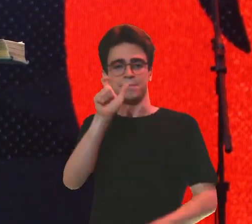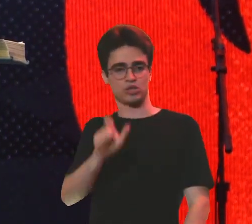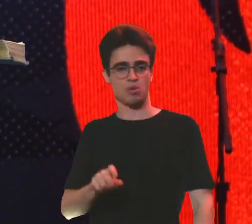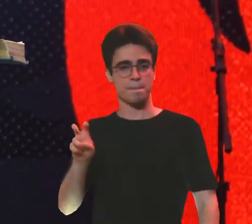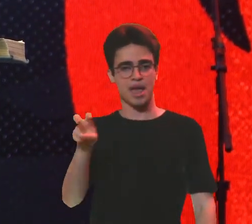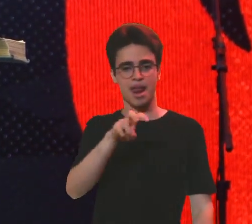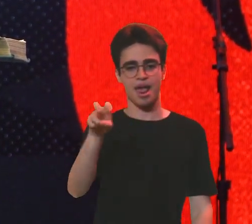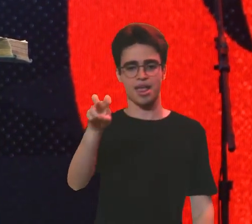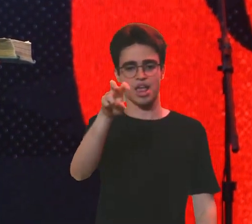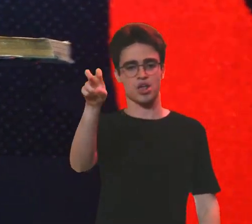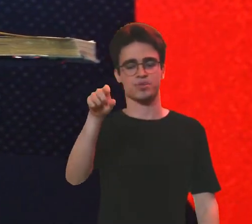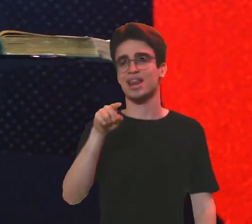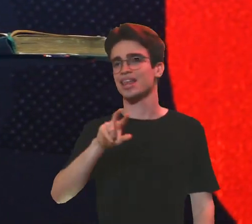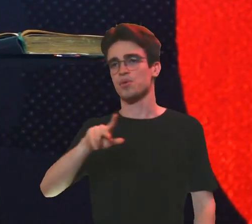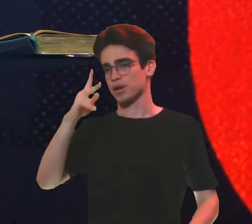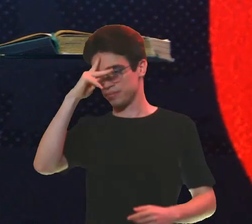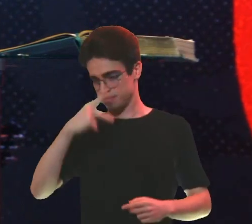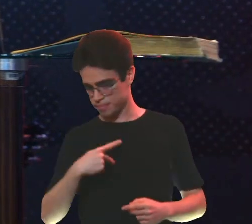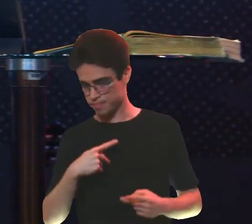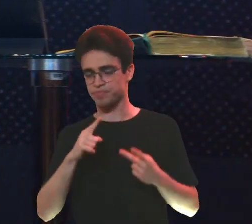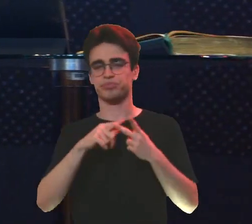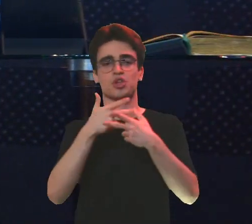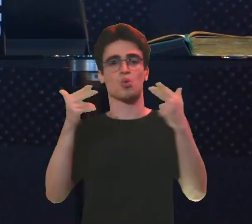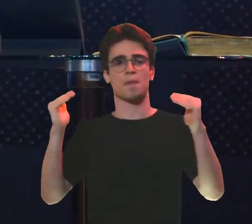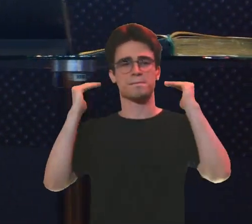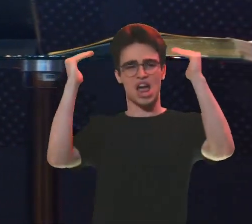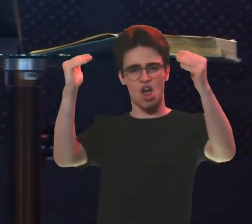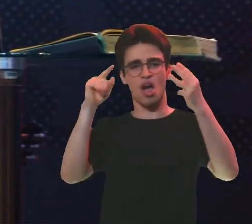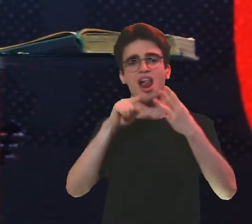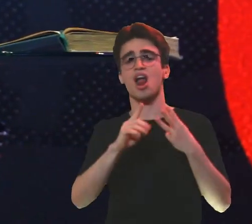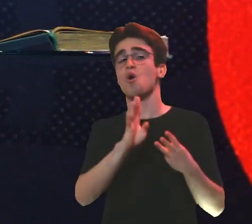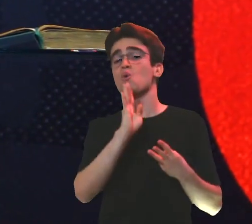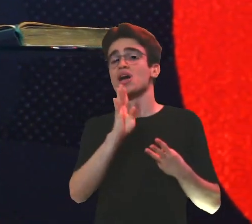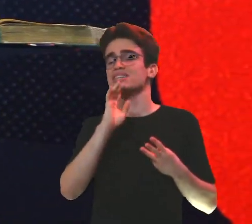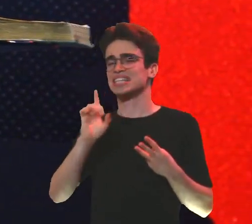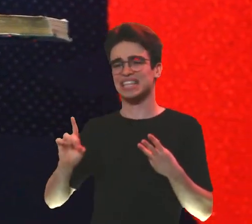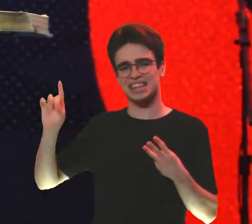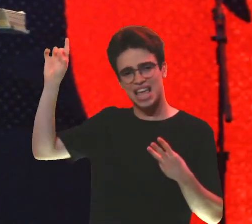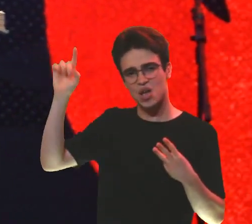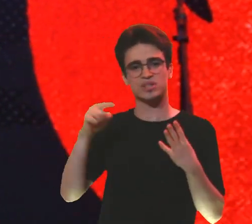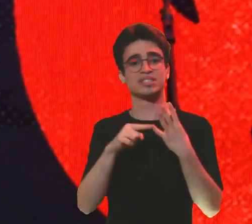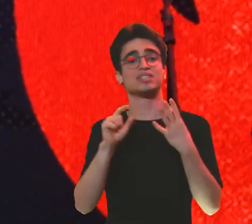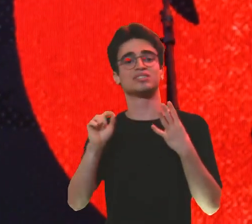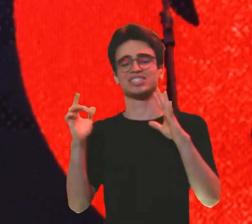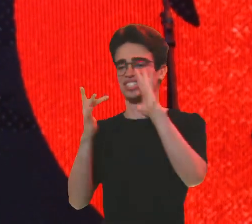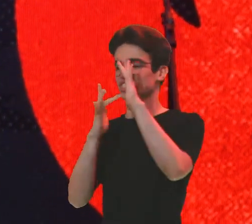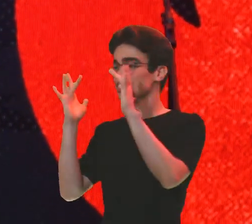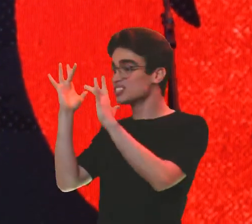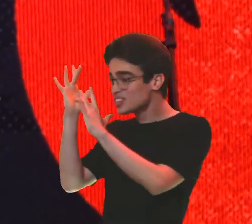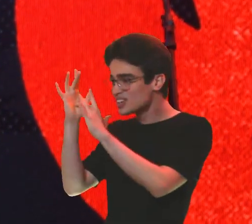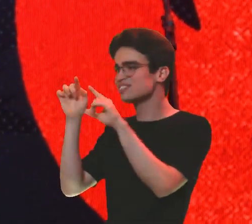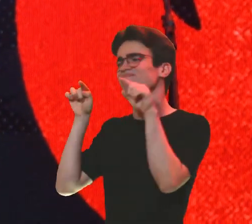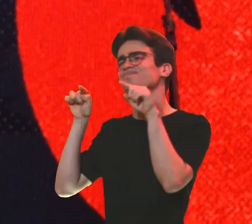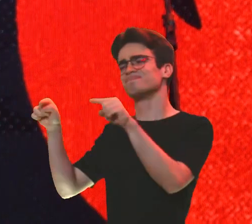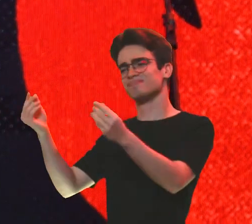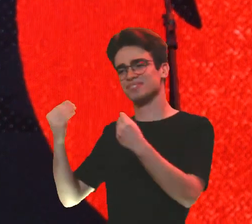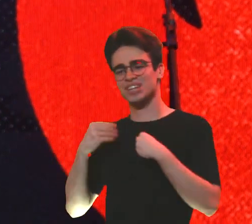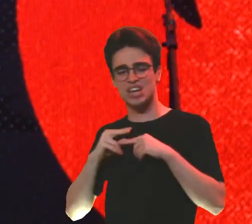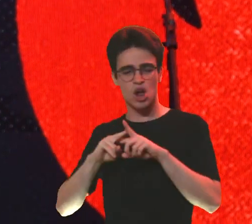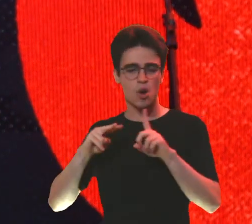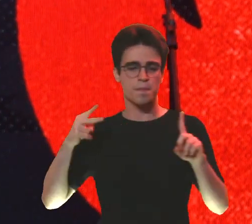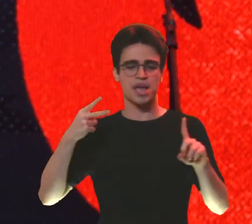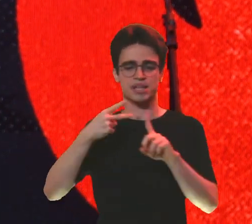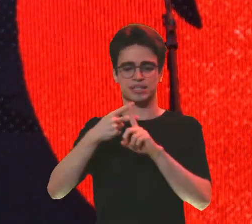Ele não vive para si, ele vive por algo maior. Ele conhece o seu Deus e ele tem Jesus como a sua